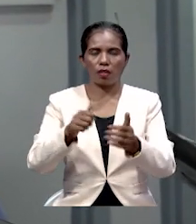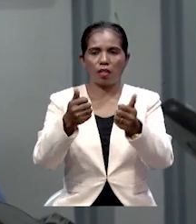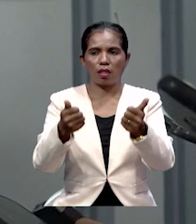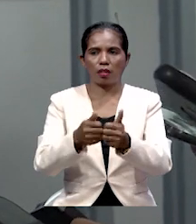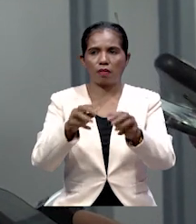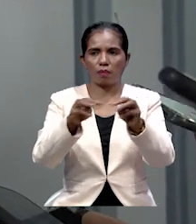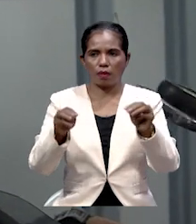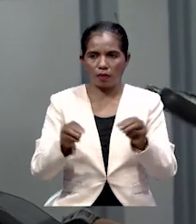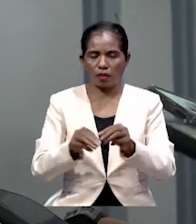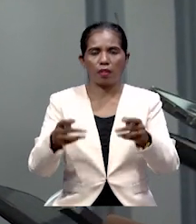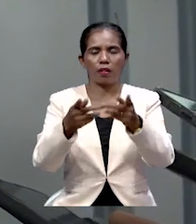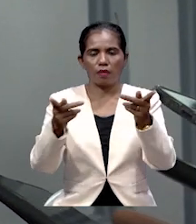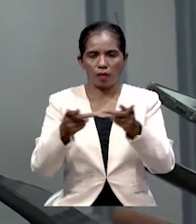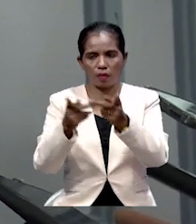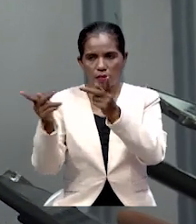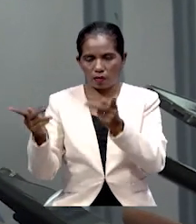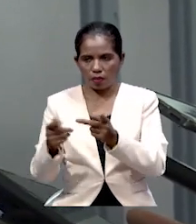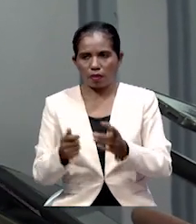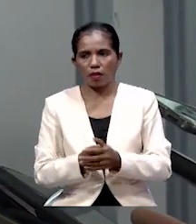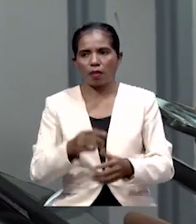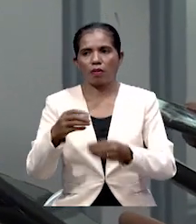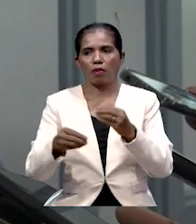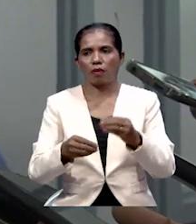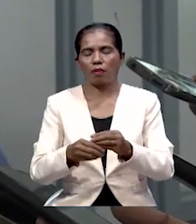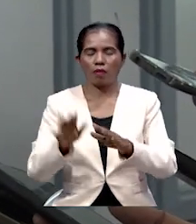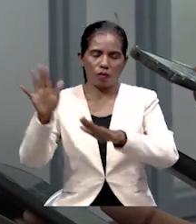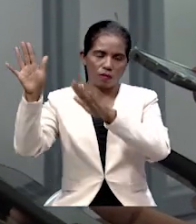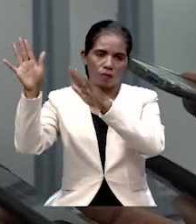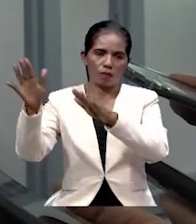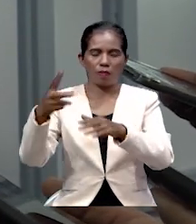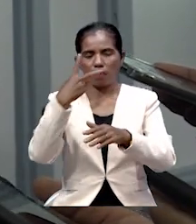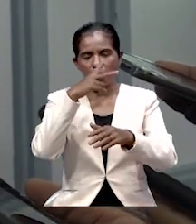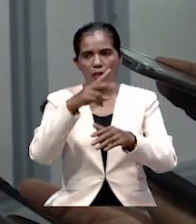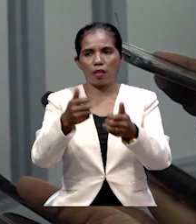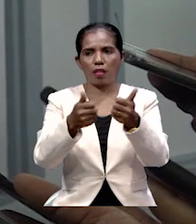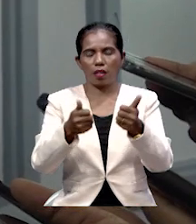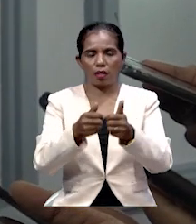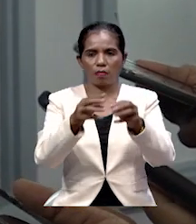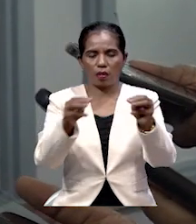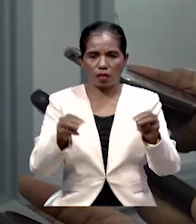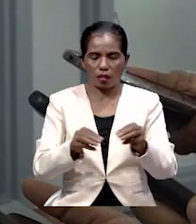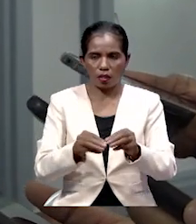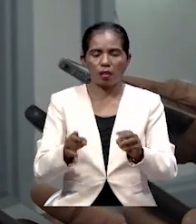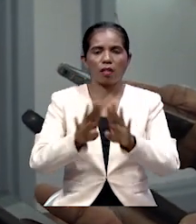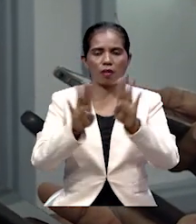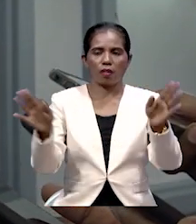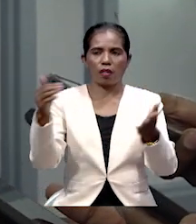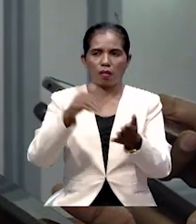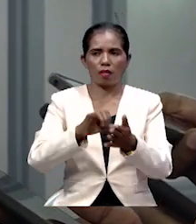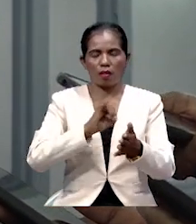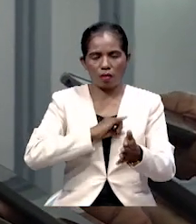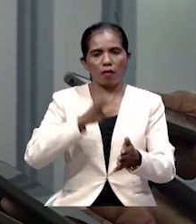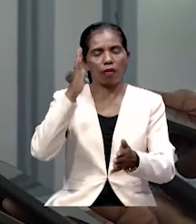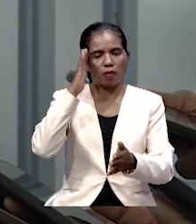e fatifatin, e quando lá vai forro, vai nebe, agora arte marciais sira começa mos fila falaona. E ano ainda,